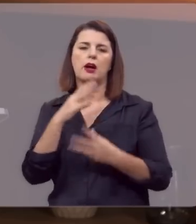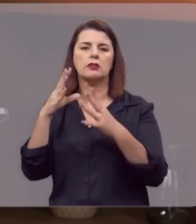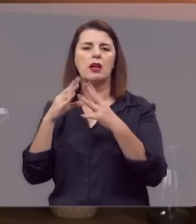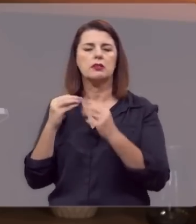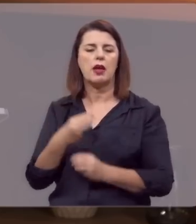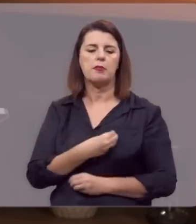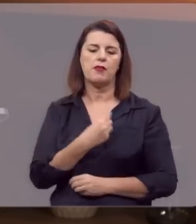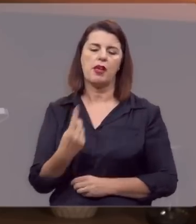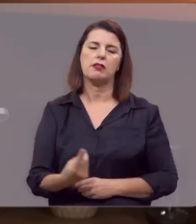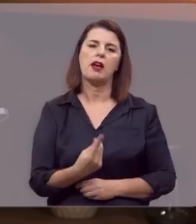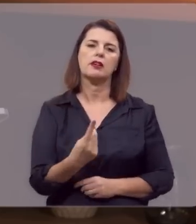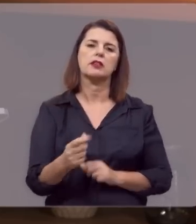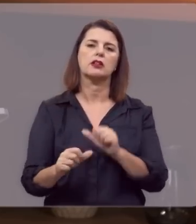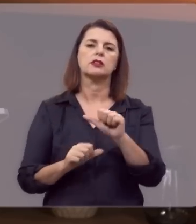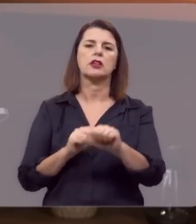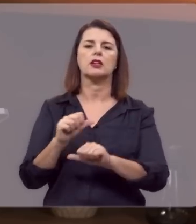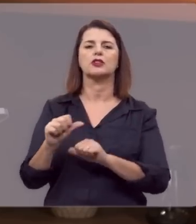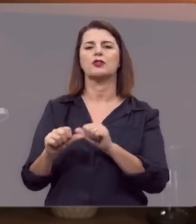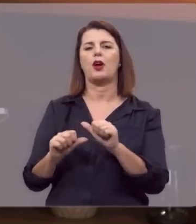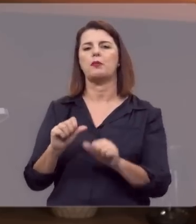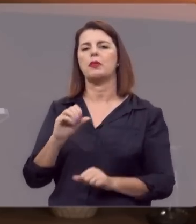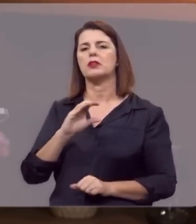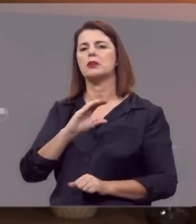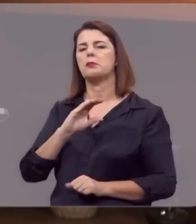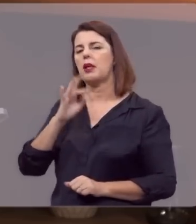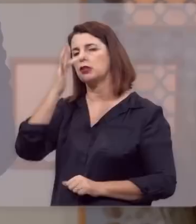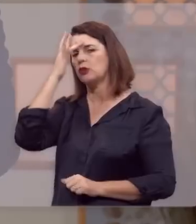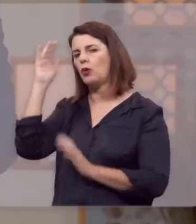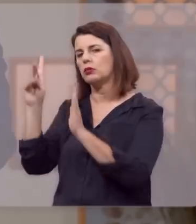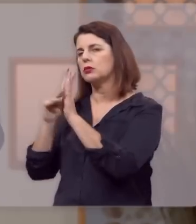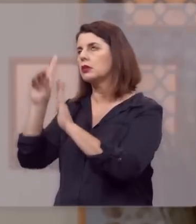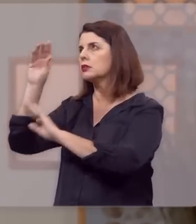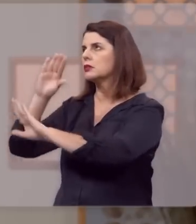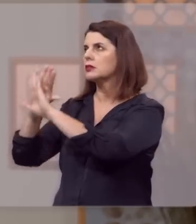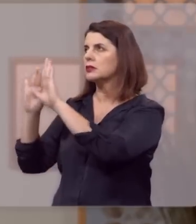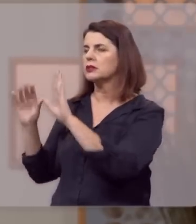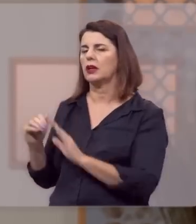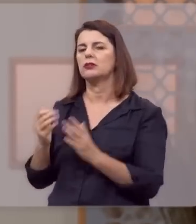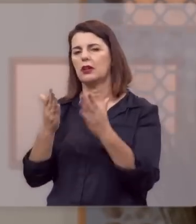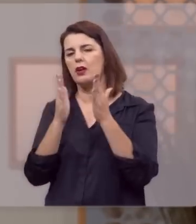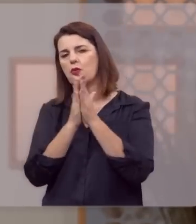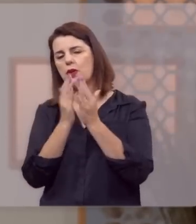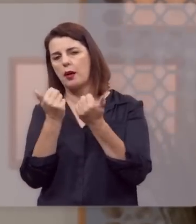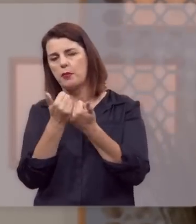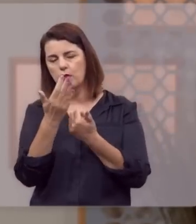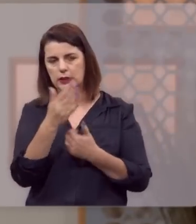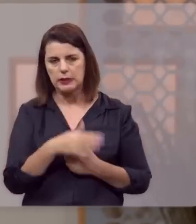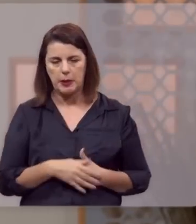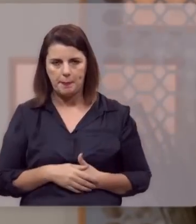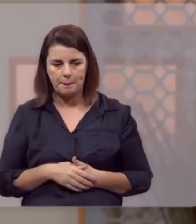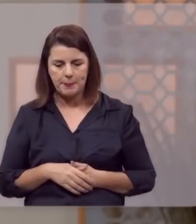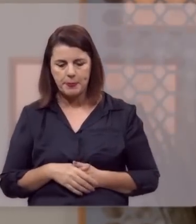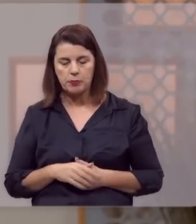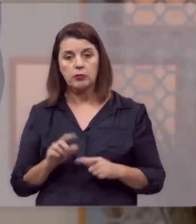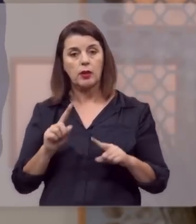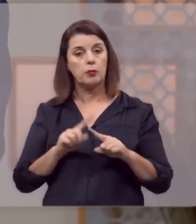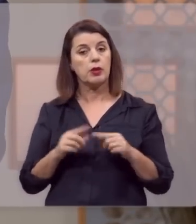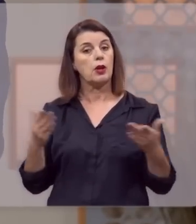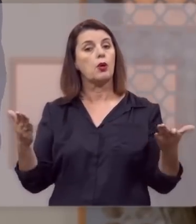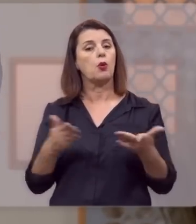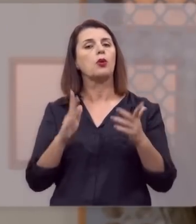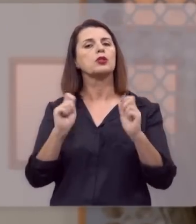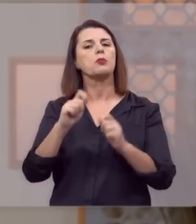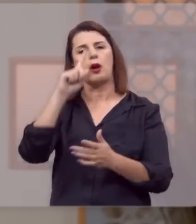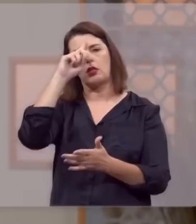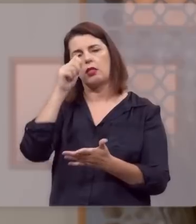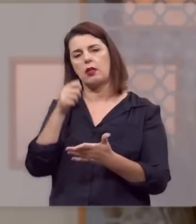vida eterna, você se torna um cidadão do céu. Eu quero orar com você, porque hoje pode ser a